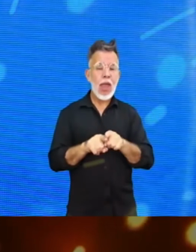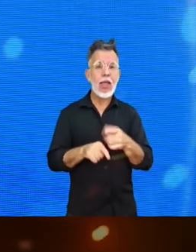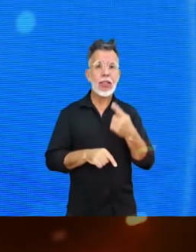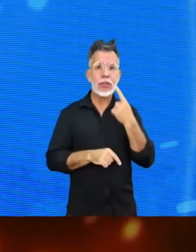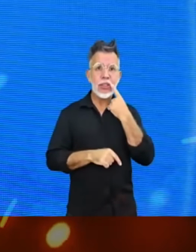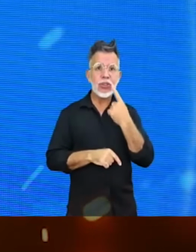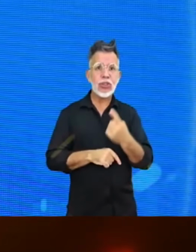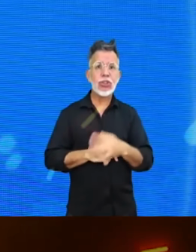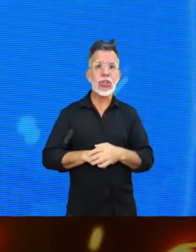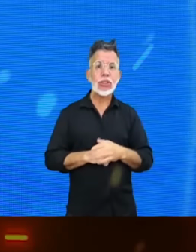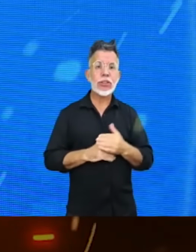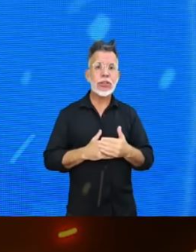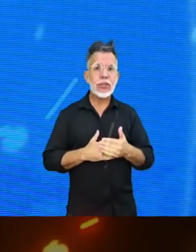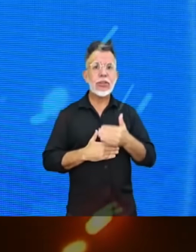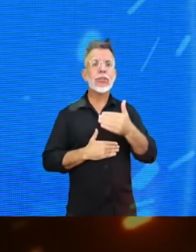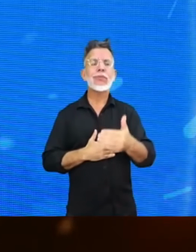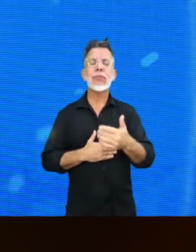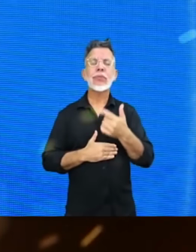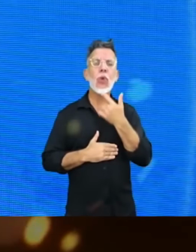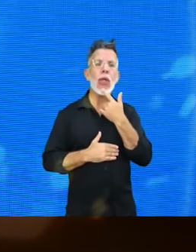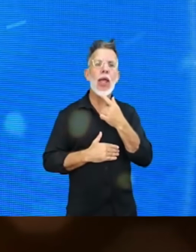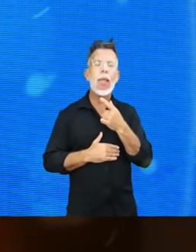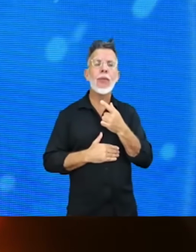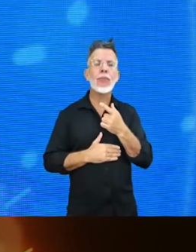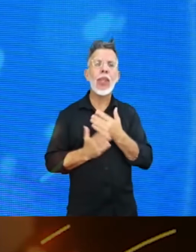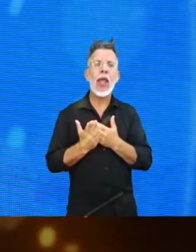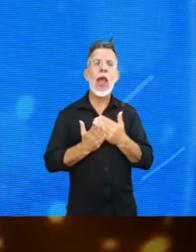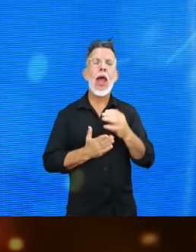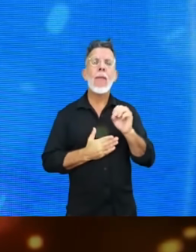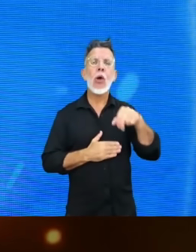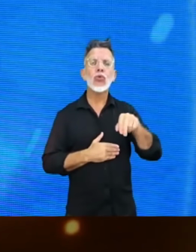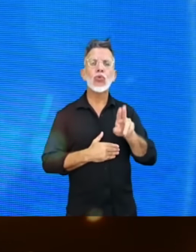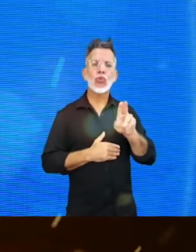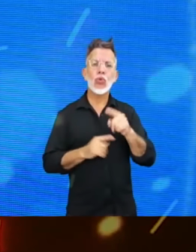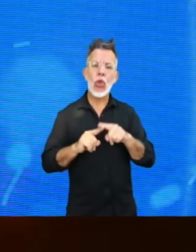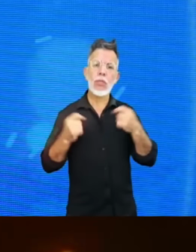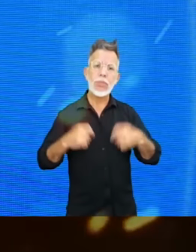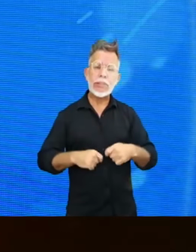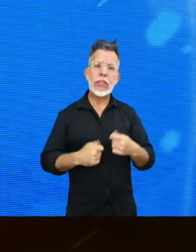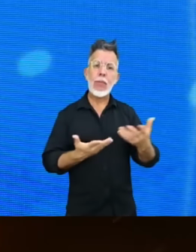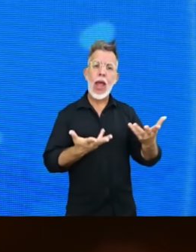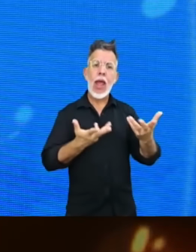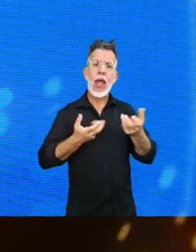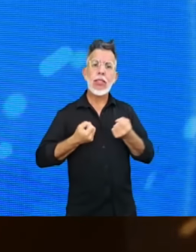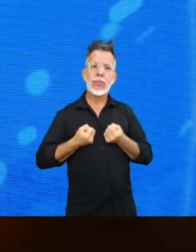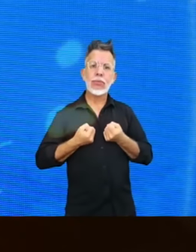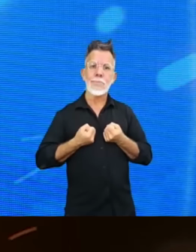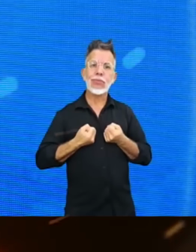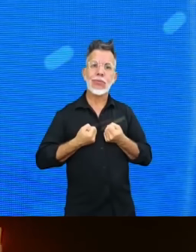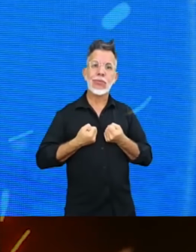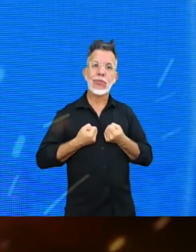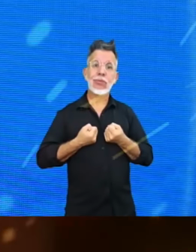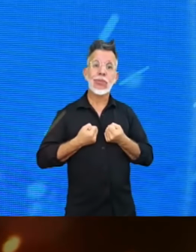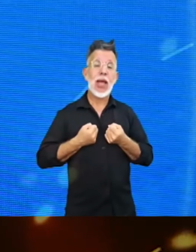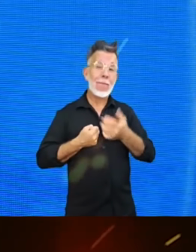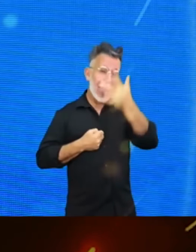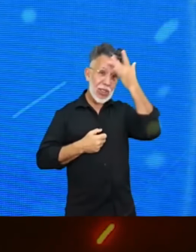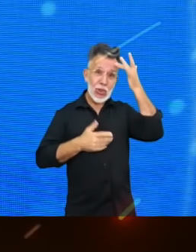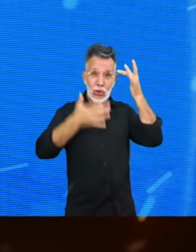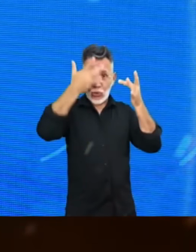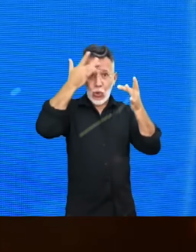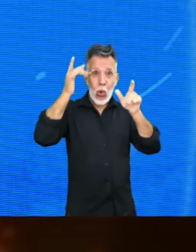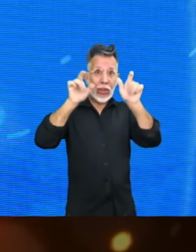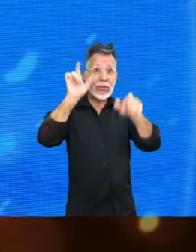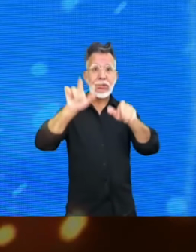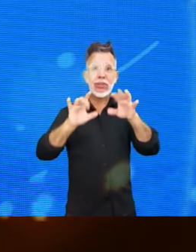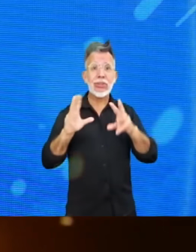a ONU nós temos que receber de braços abertos pessoas de todas as etnias de